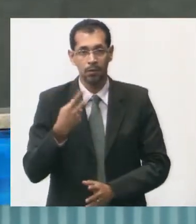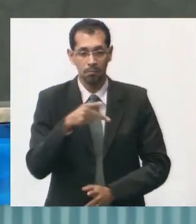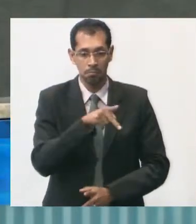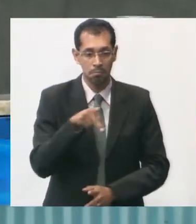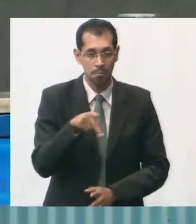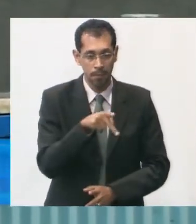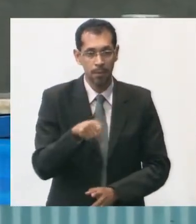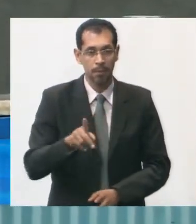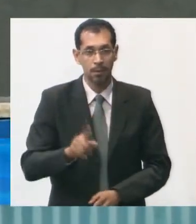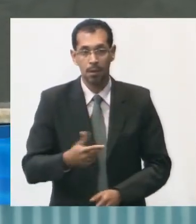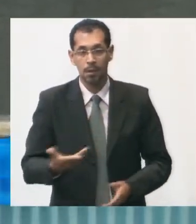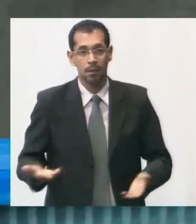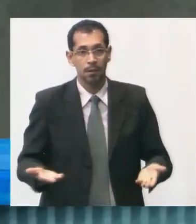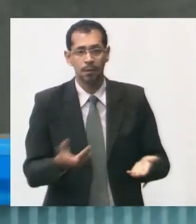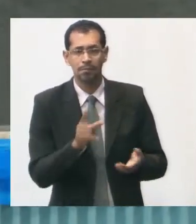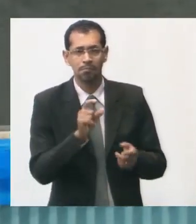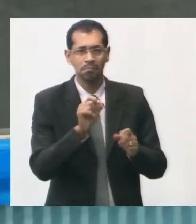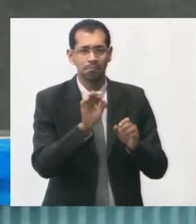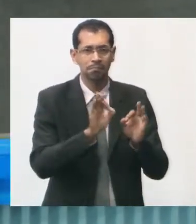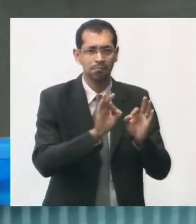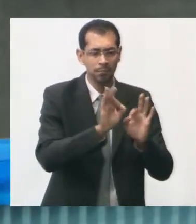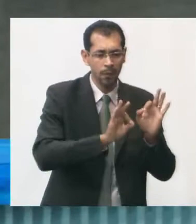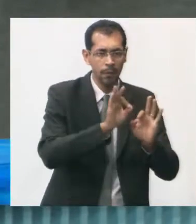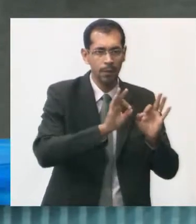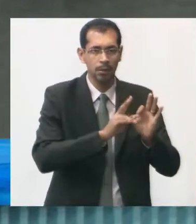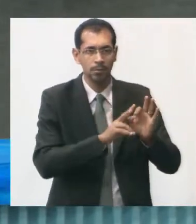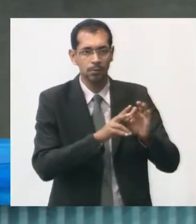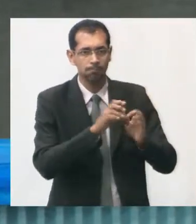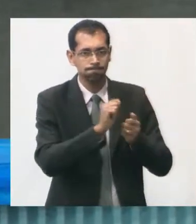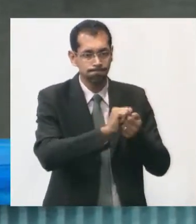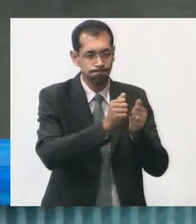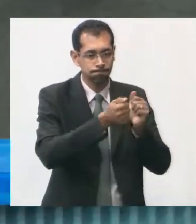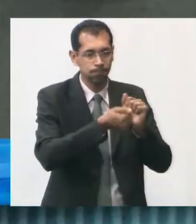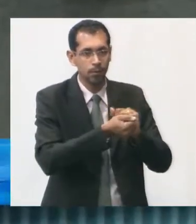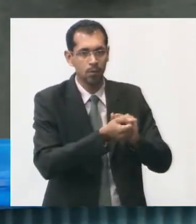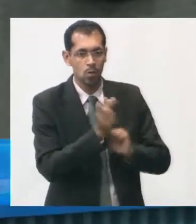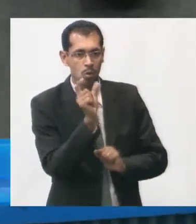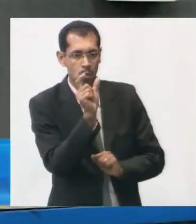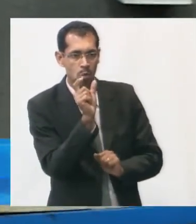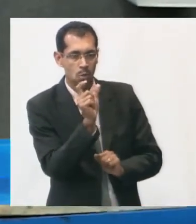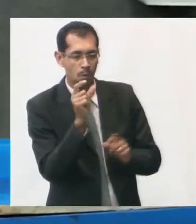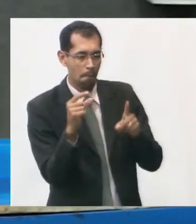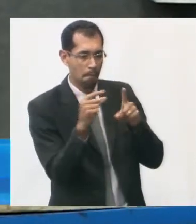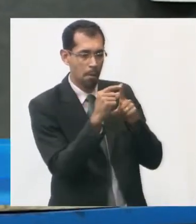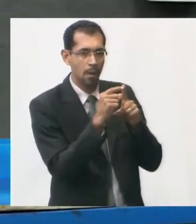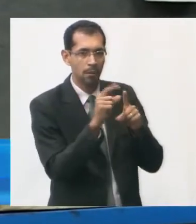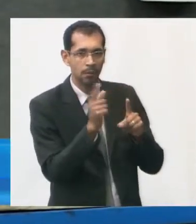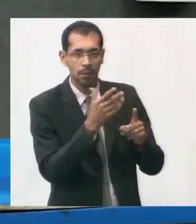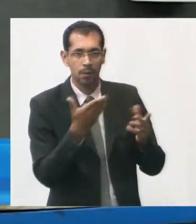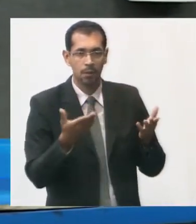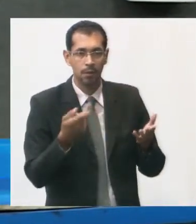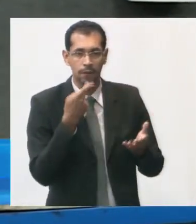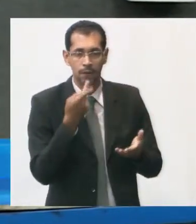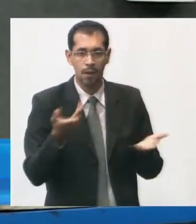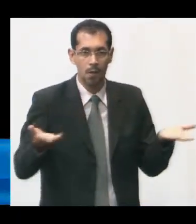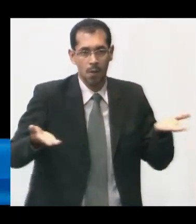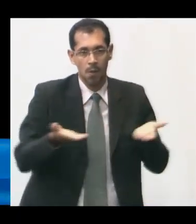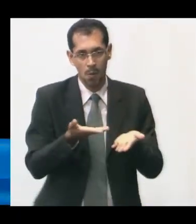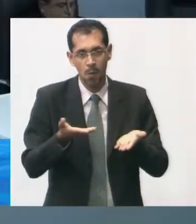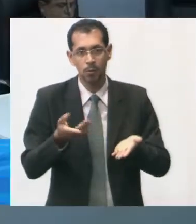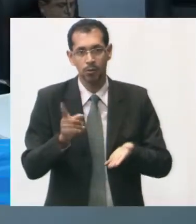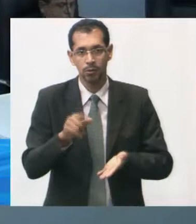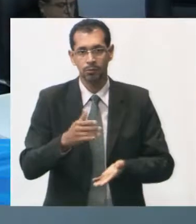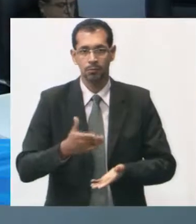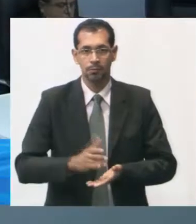ajuste na nomenclatura, né? E fala dos movimentos de hoje, se usa dia de